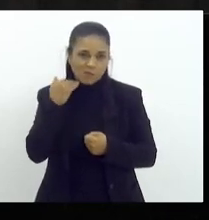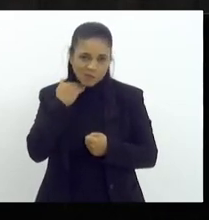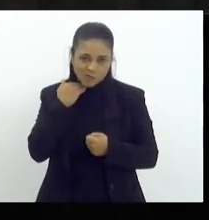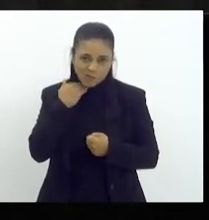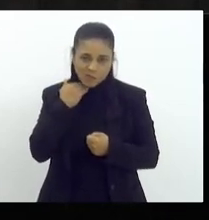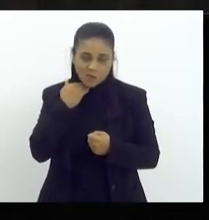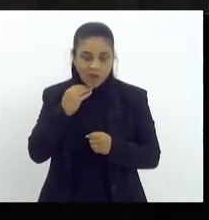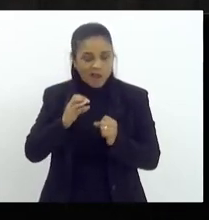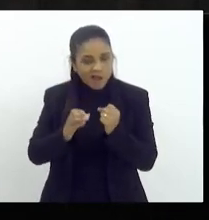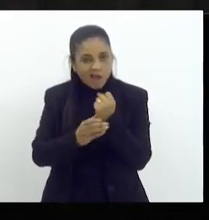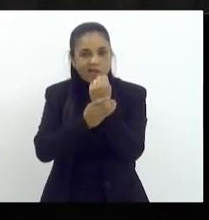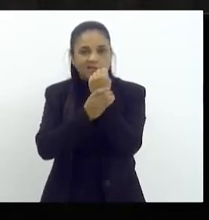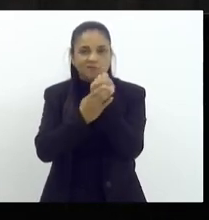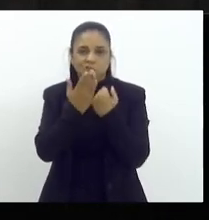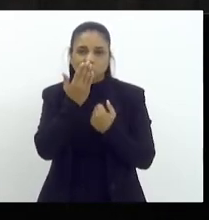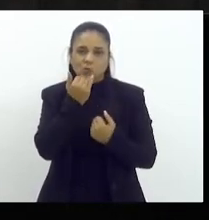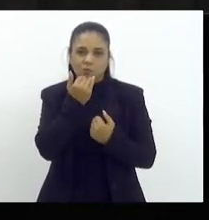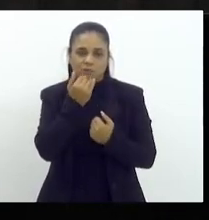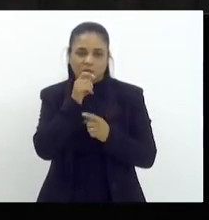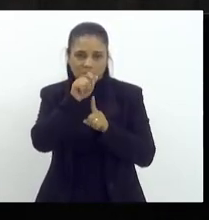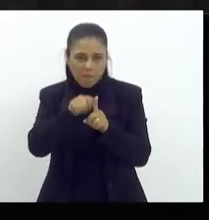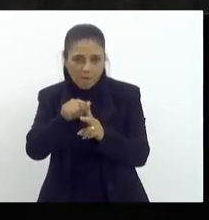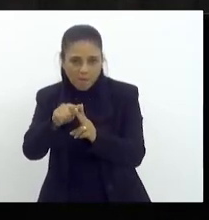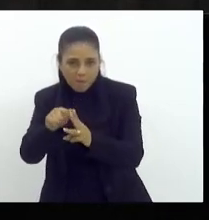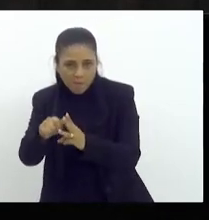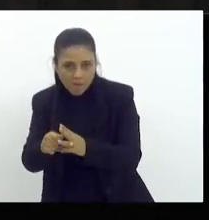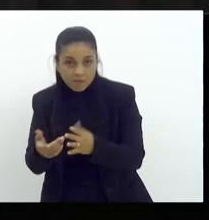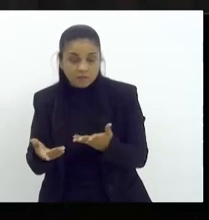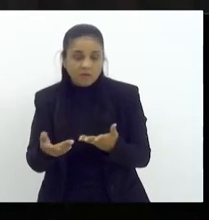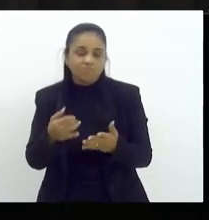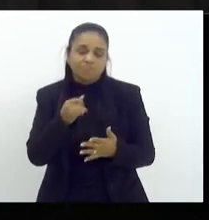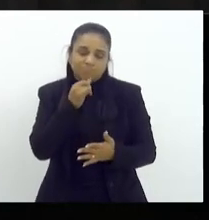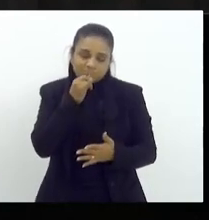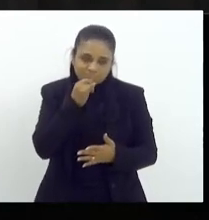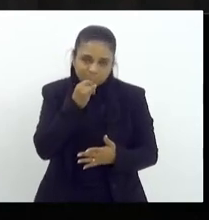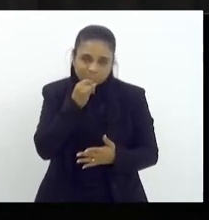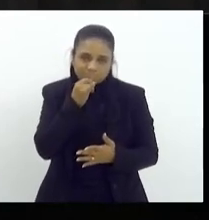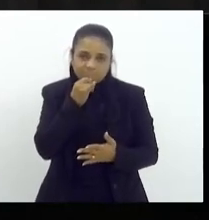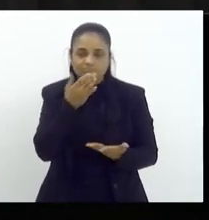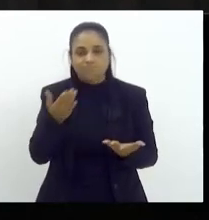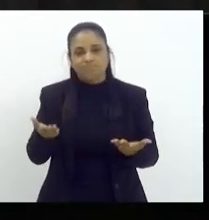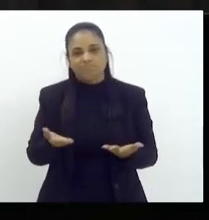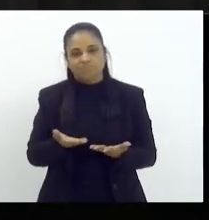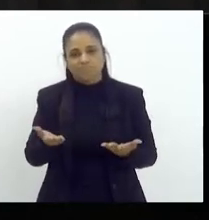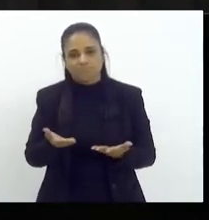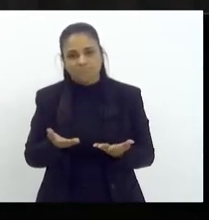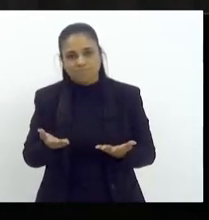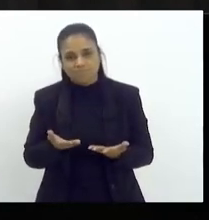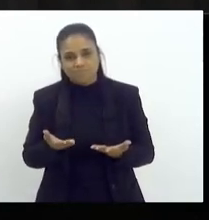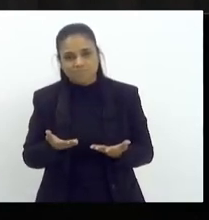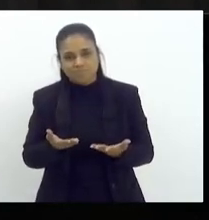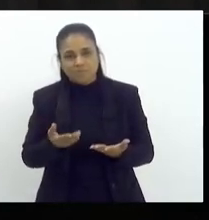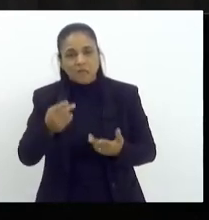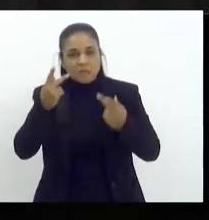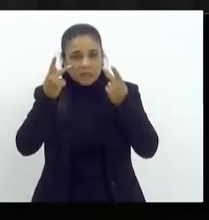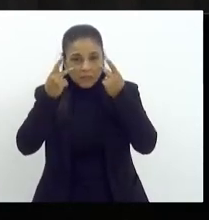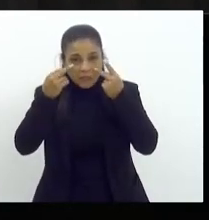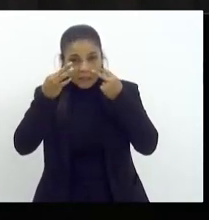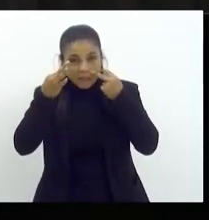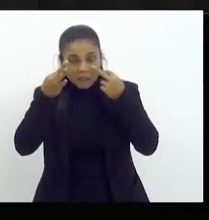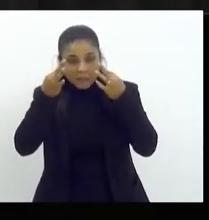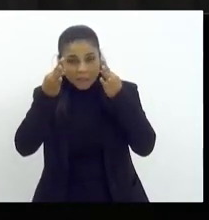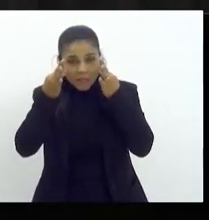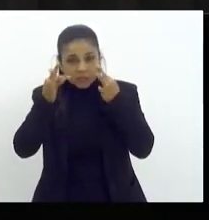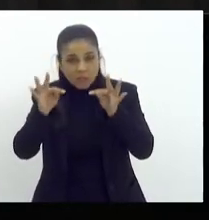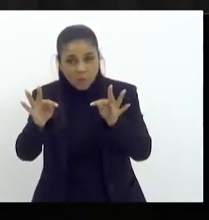garantir comida ao mês então é com muita tristeza que a gente que eu testemunho isso